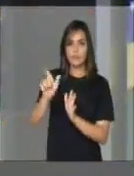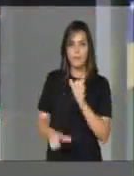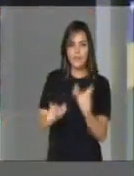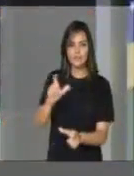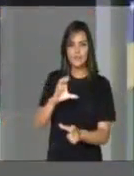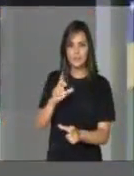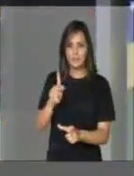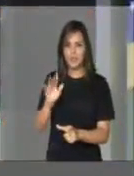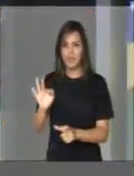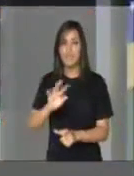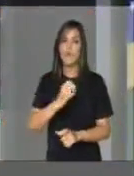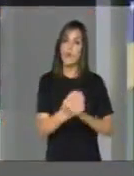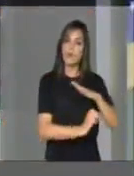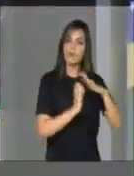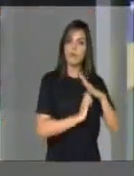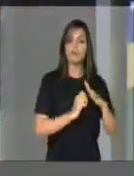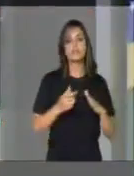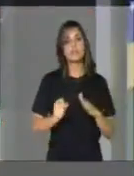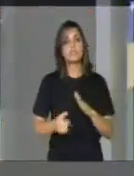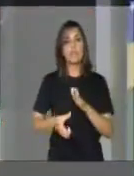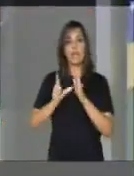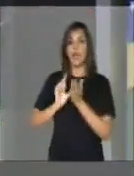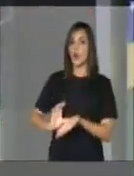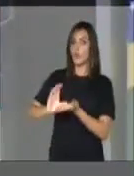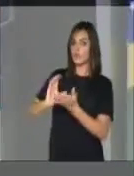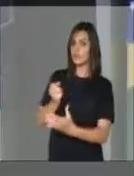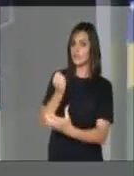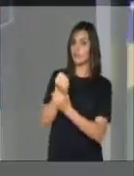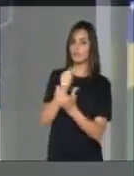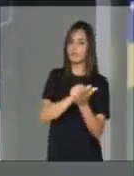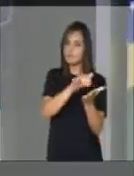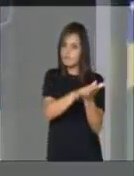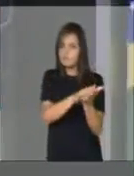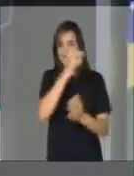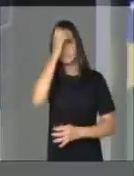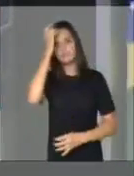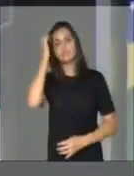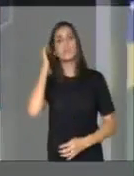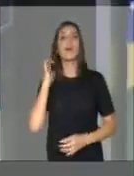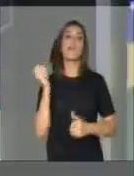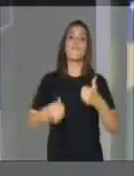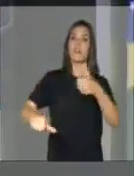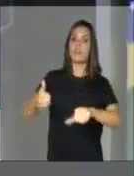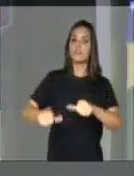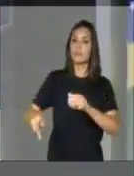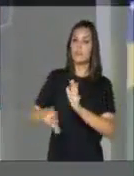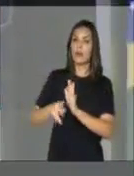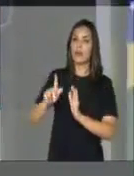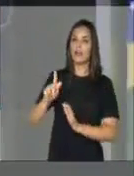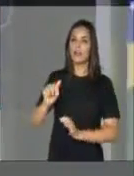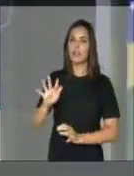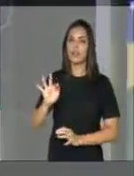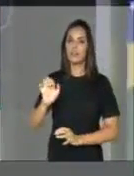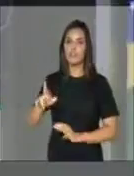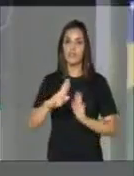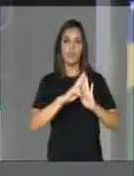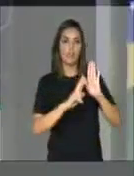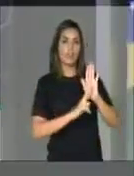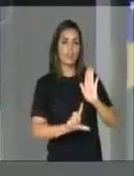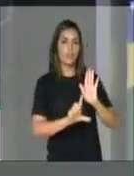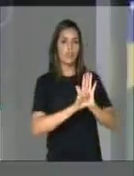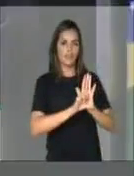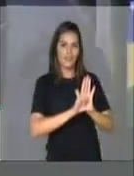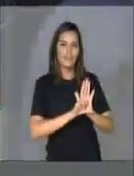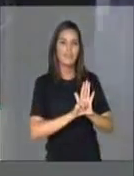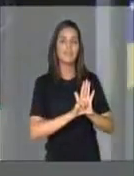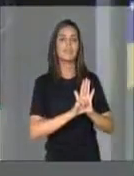a pessoas físicas ou jurídicas sujeitas a sanções impostas do seu Conselho de Segurança. Na avaliação do GAFI, portanto, o regramento estabelecido nos termos